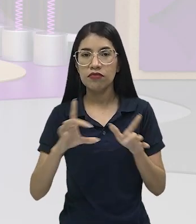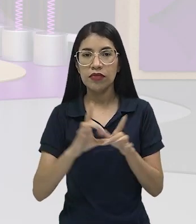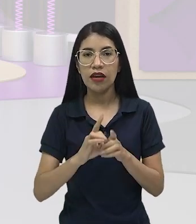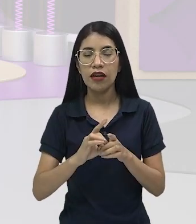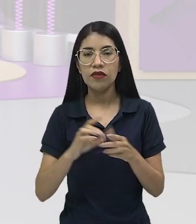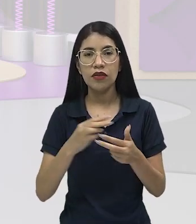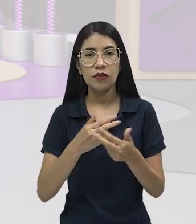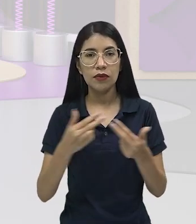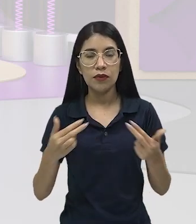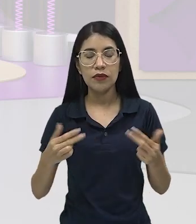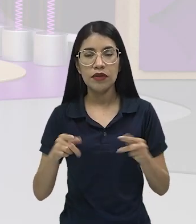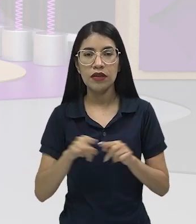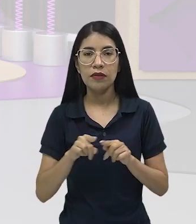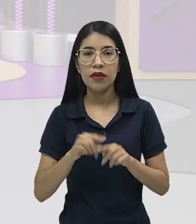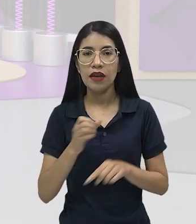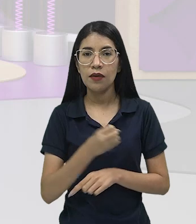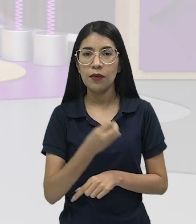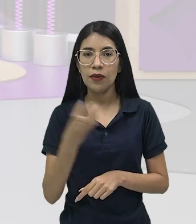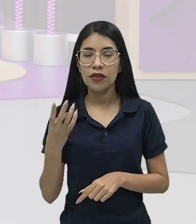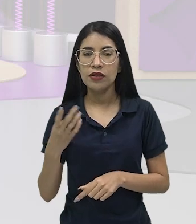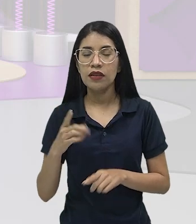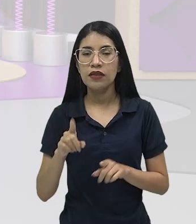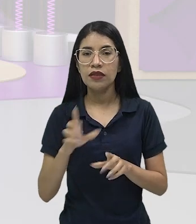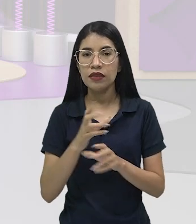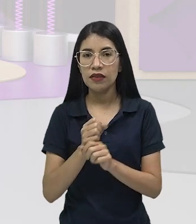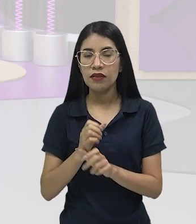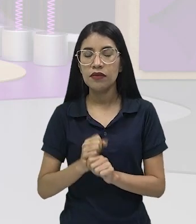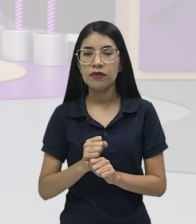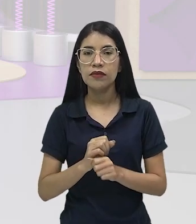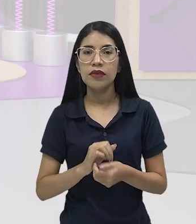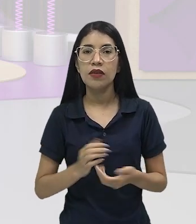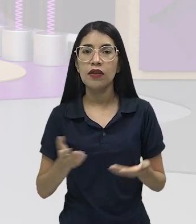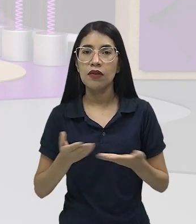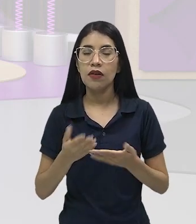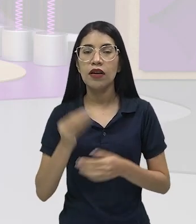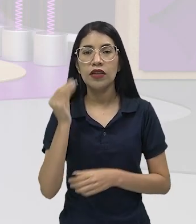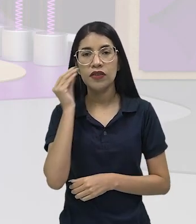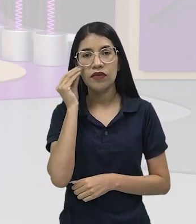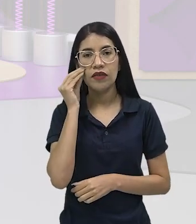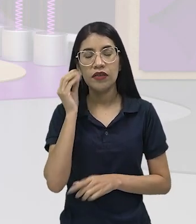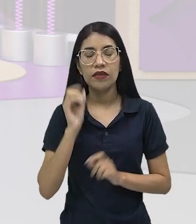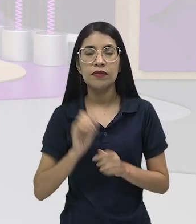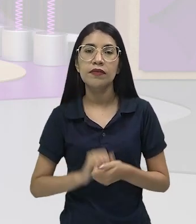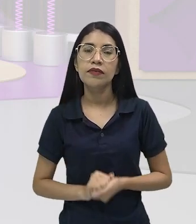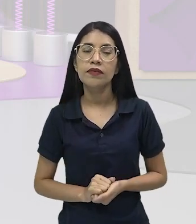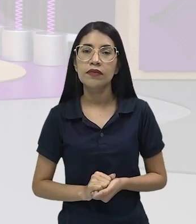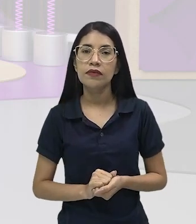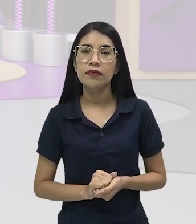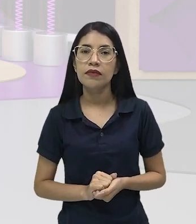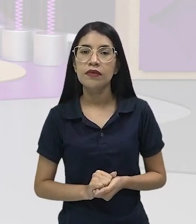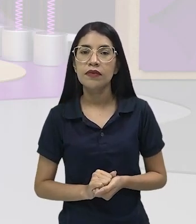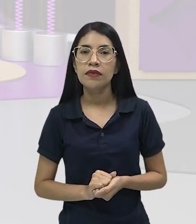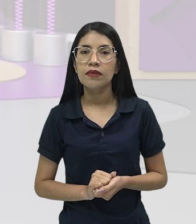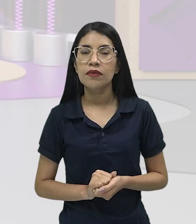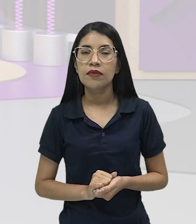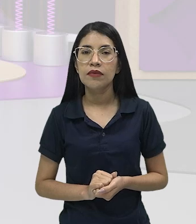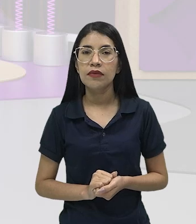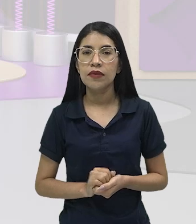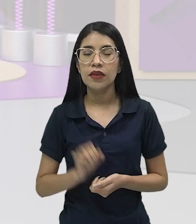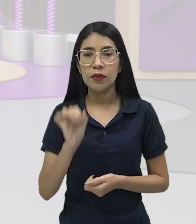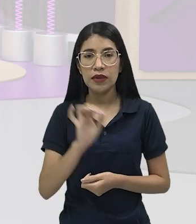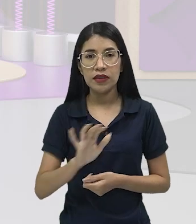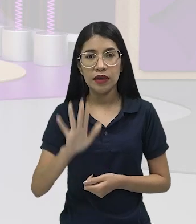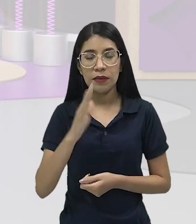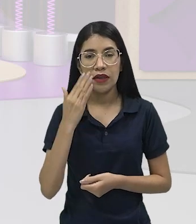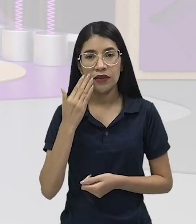coisas, e quantitativos e operações. Beleza? Então é isso que nós vamos ver agora. Então esse pano aqui que